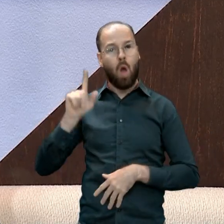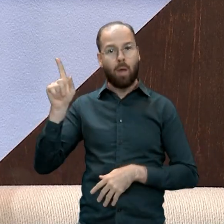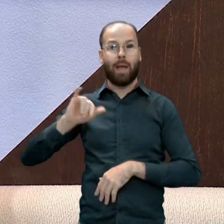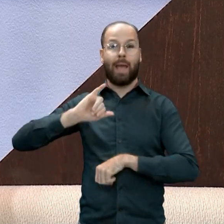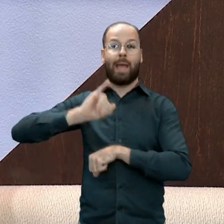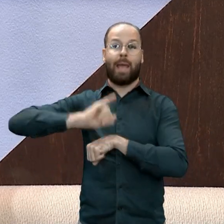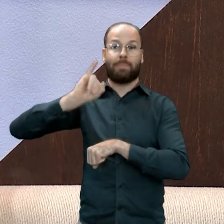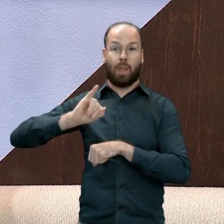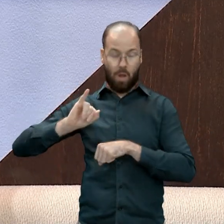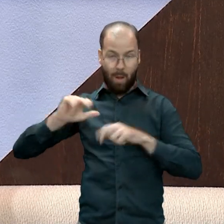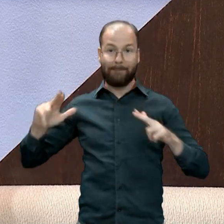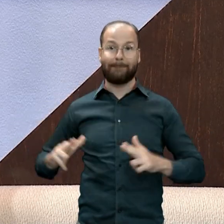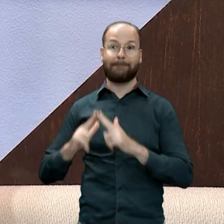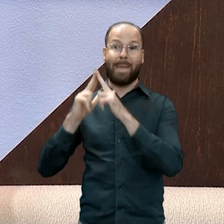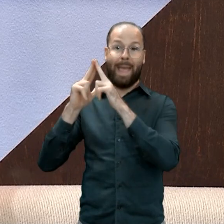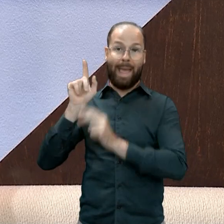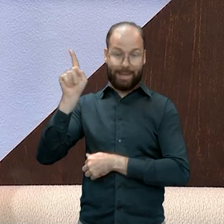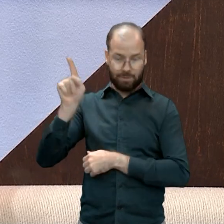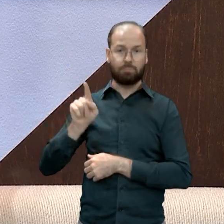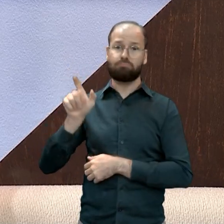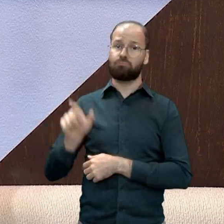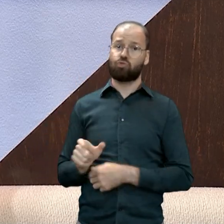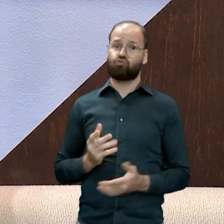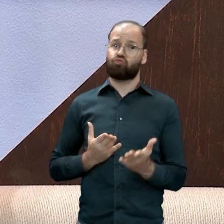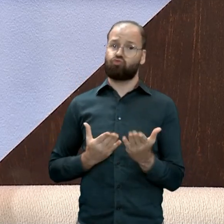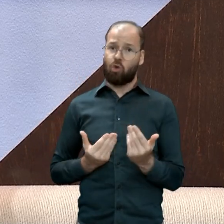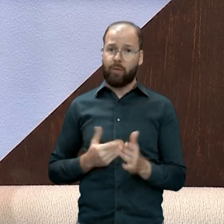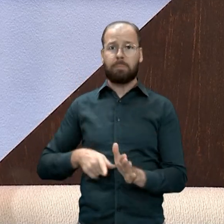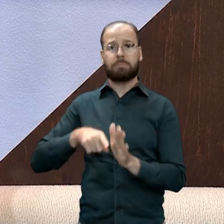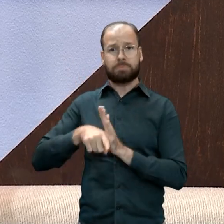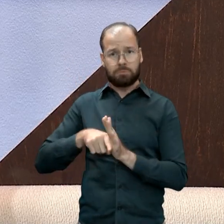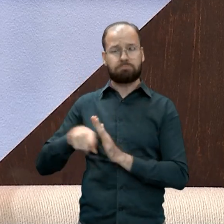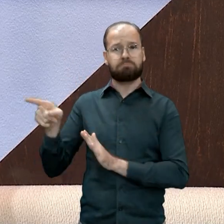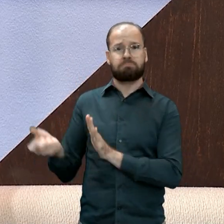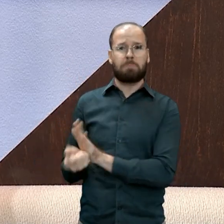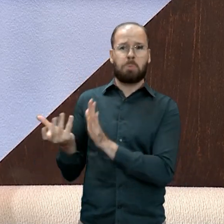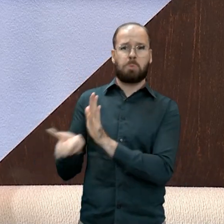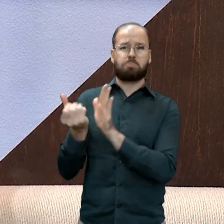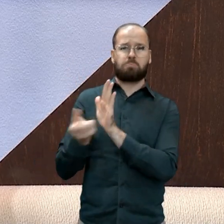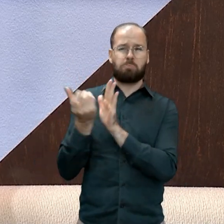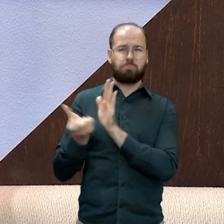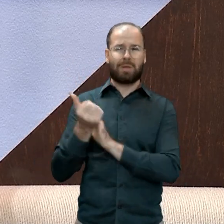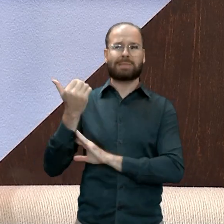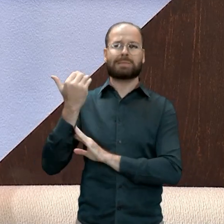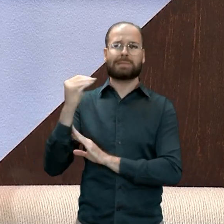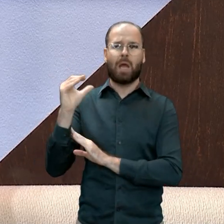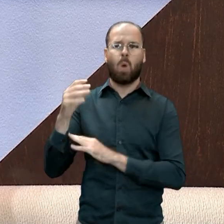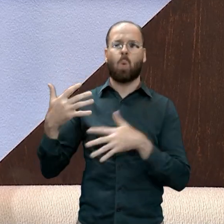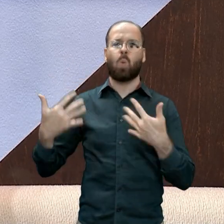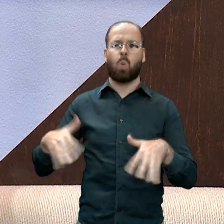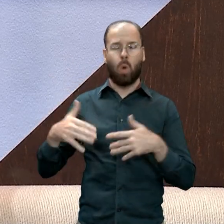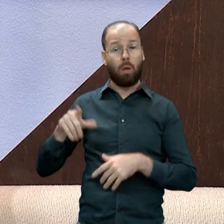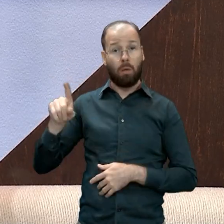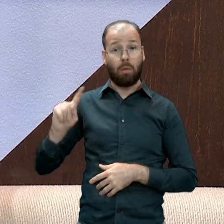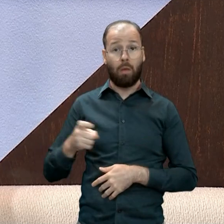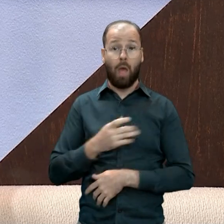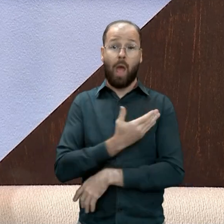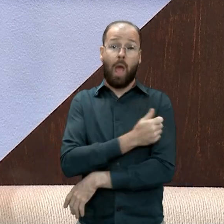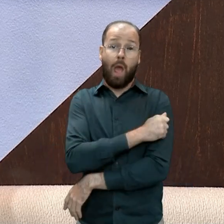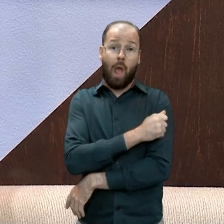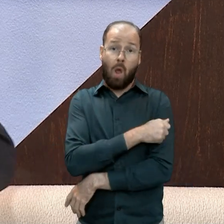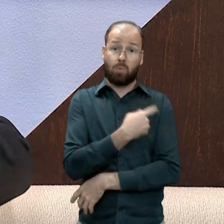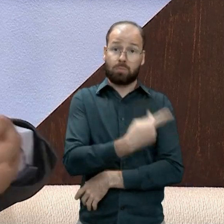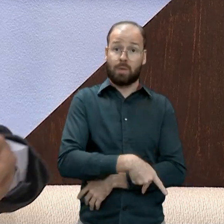um jovem professor e pesquisador com alta produtividade científica. Ele foi aluno nosso da Escola de Engenharia Civil